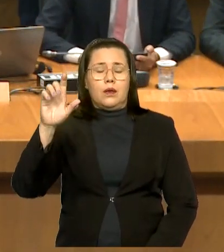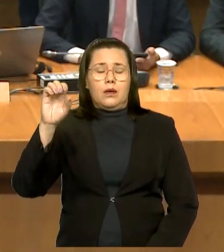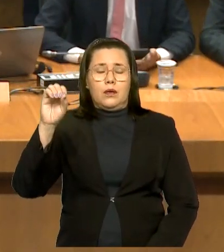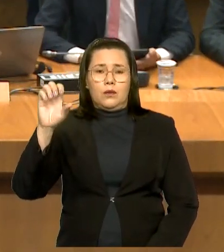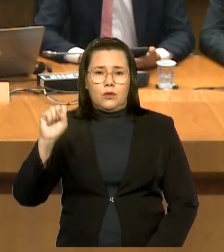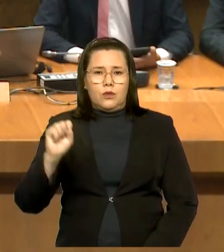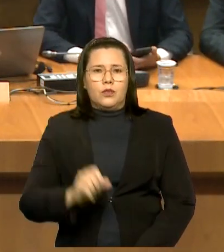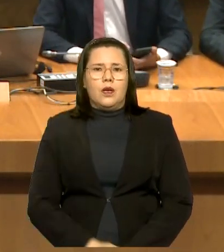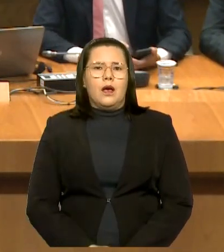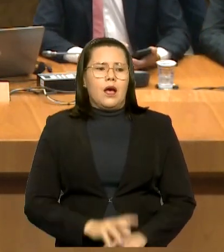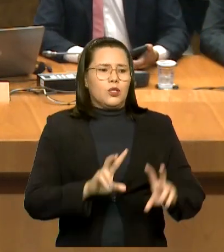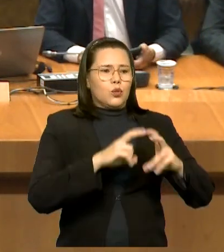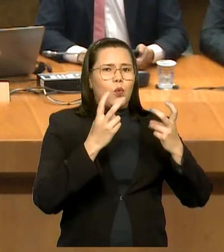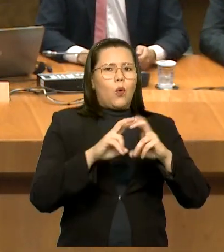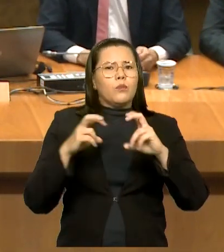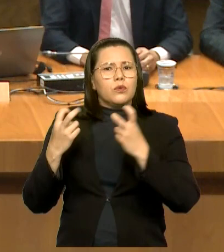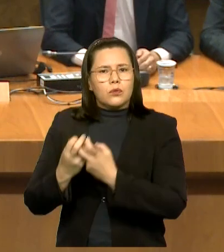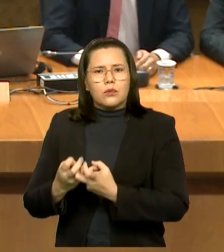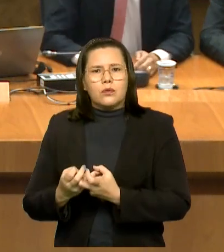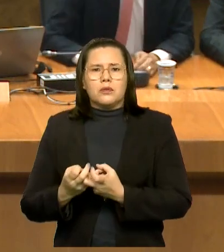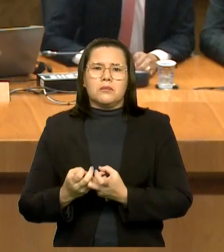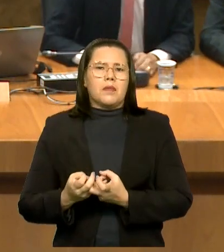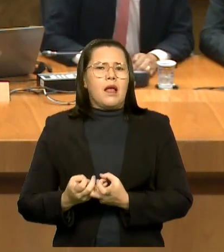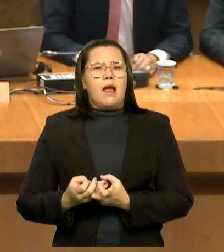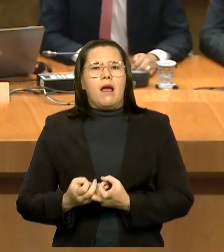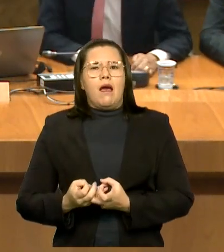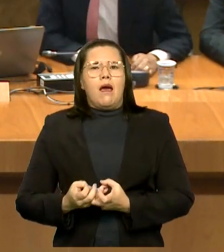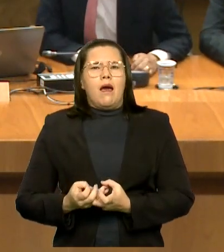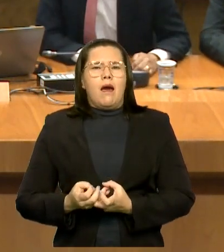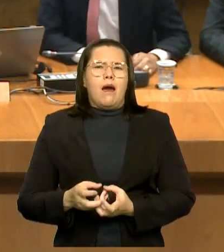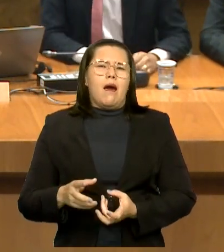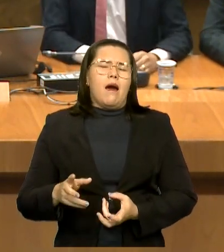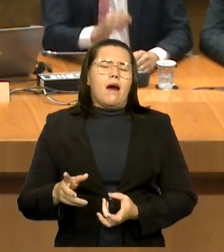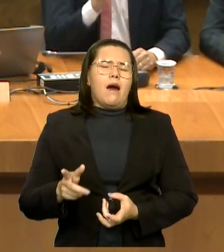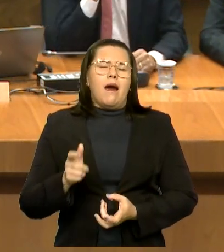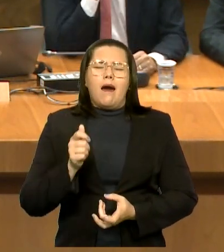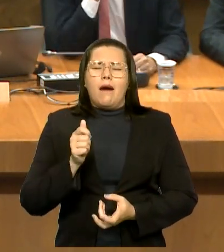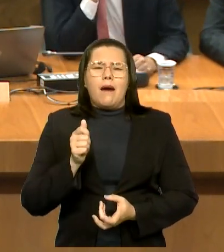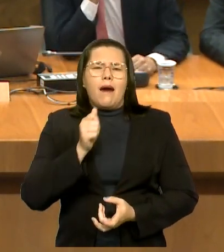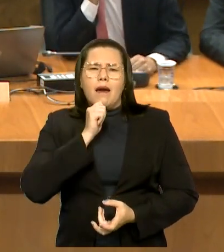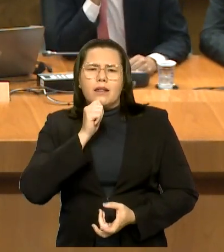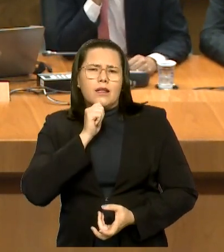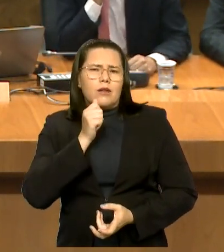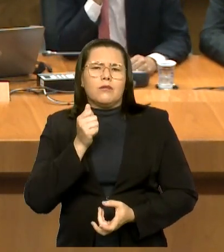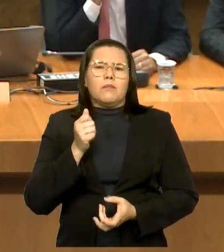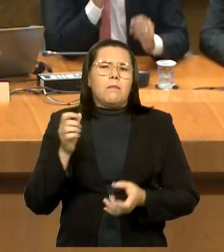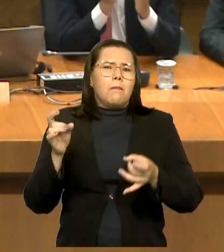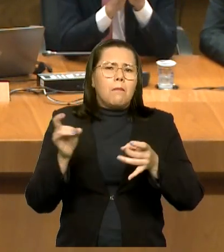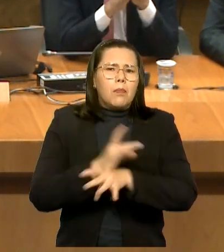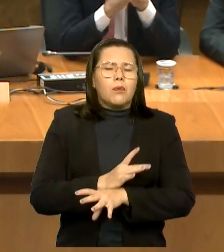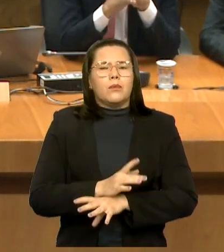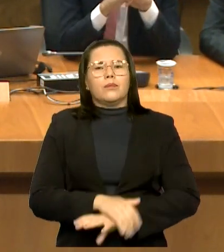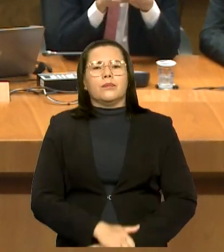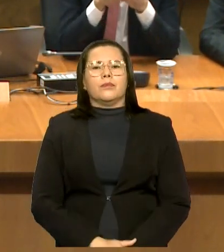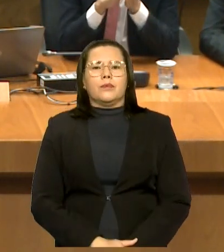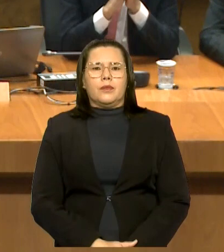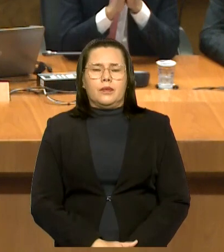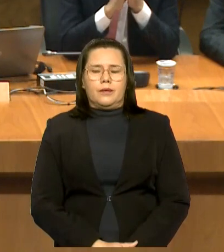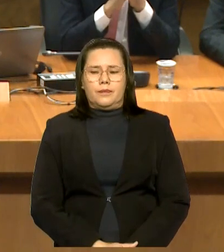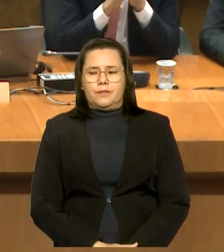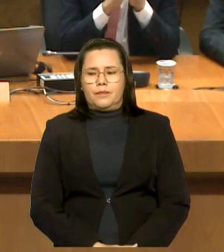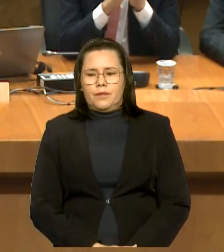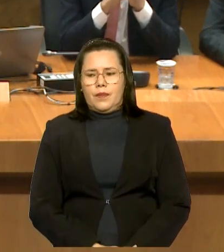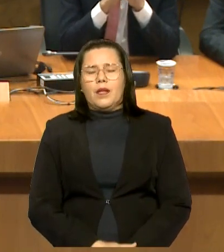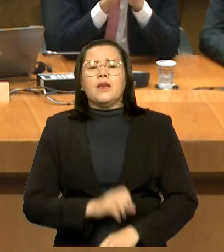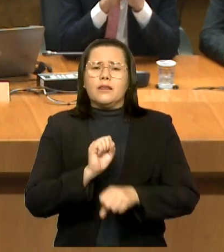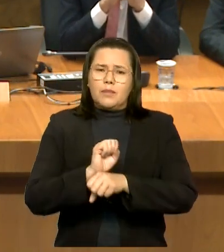constituídas ainda, nesse início da sessão legislativa de 2024, aguardaremos a composição das comissões para, logo em seguida,